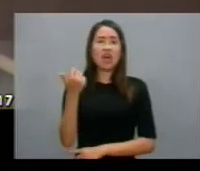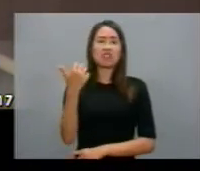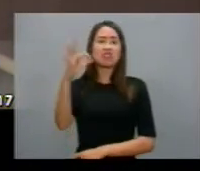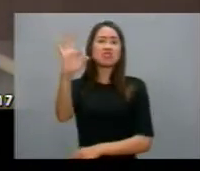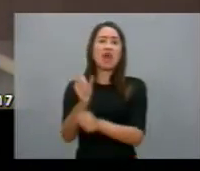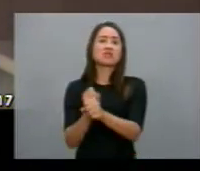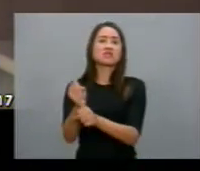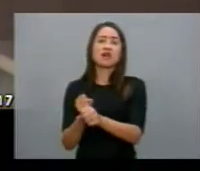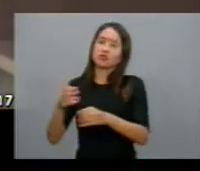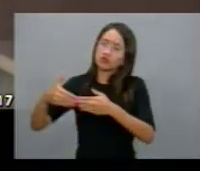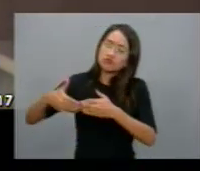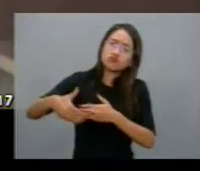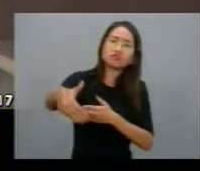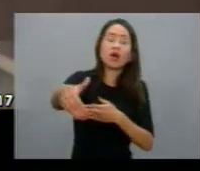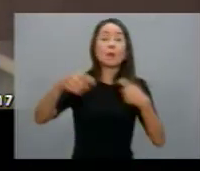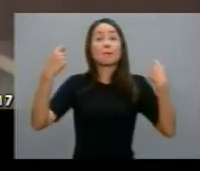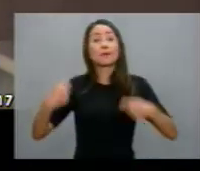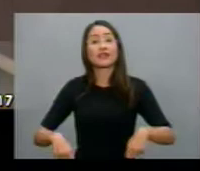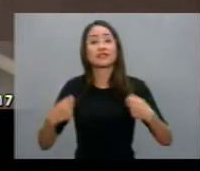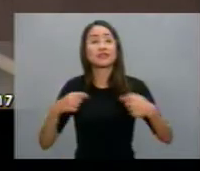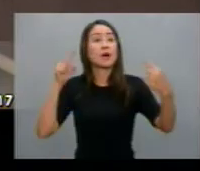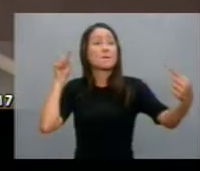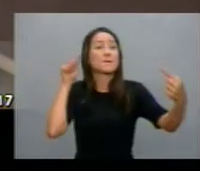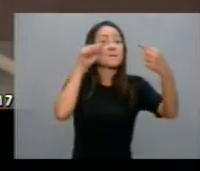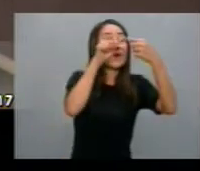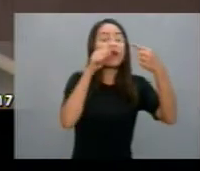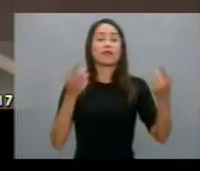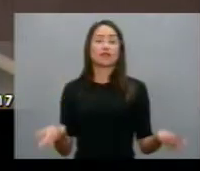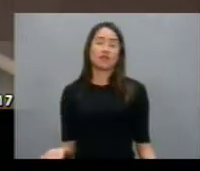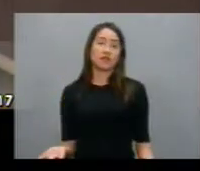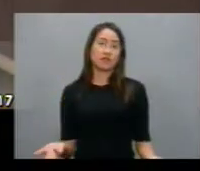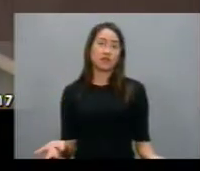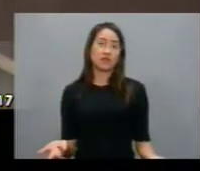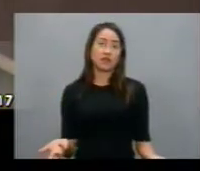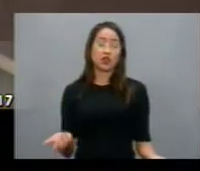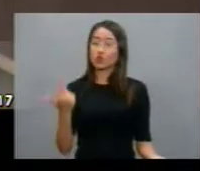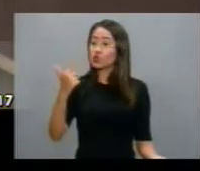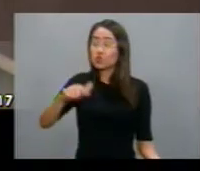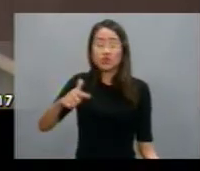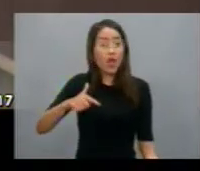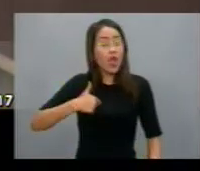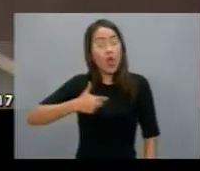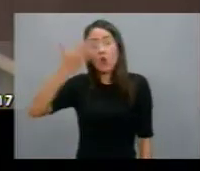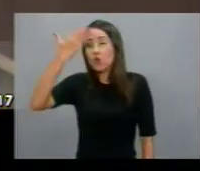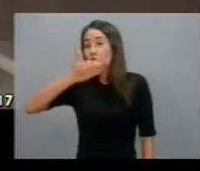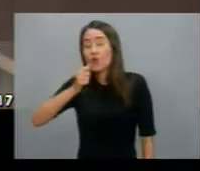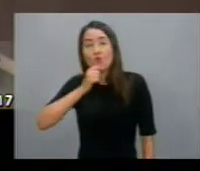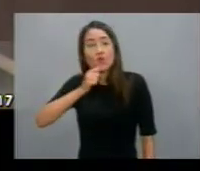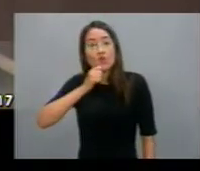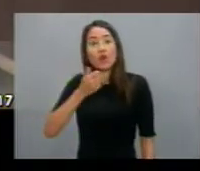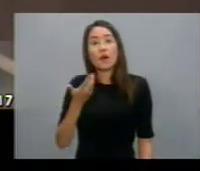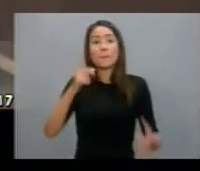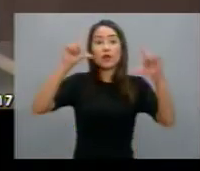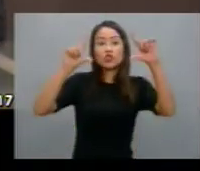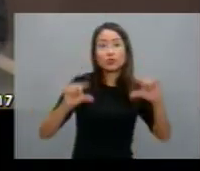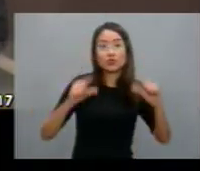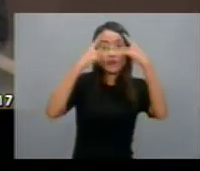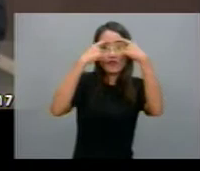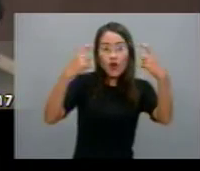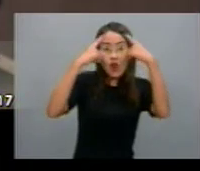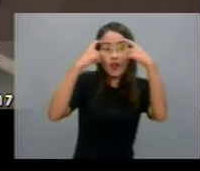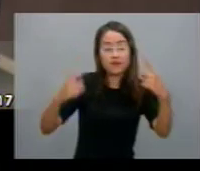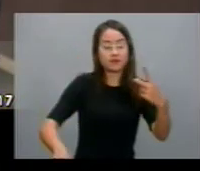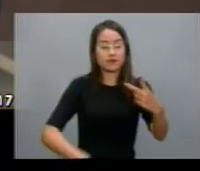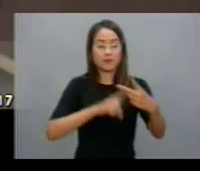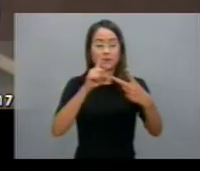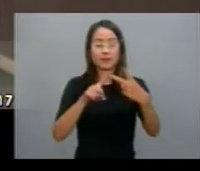precisamos ter metas, almejar a redução da taxa de homicídios, da taxa de incidentes letais